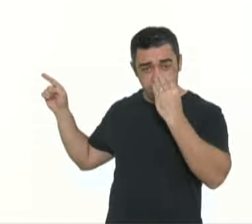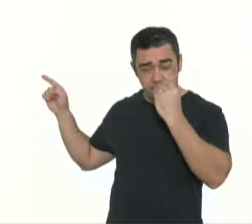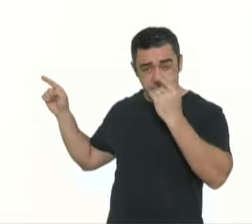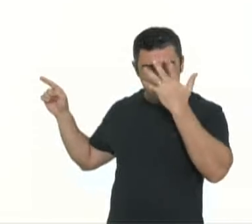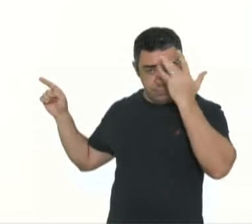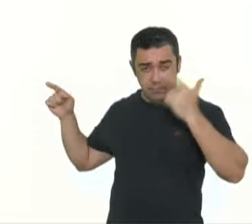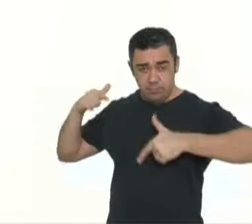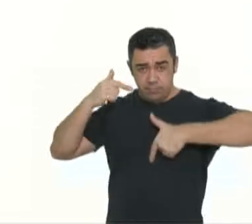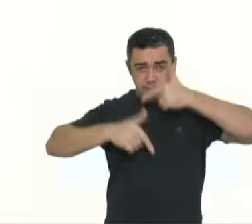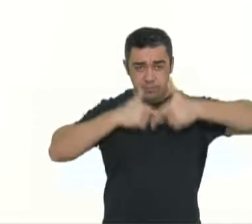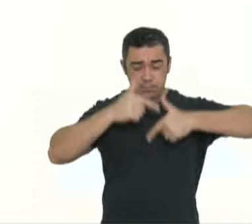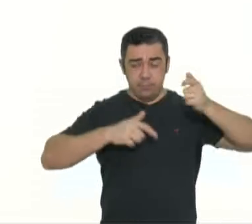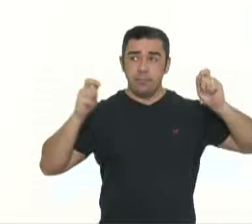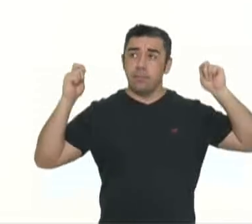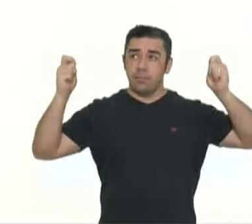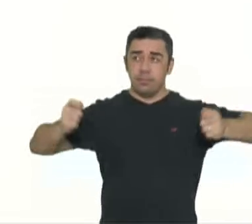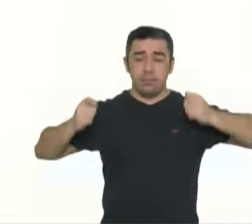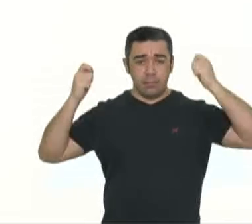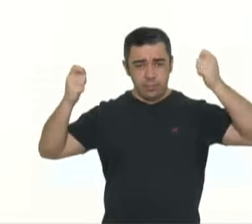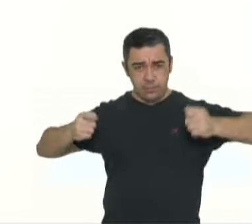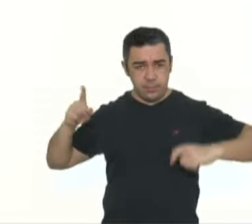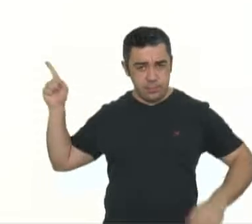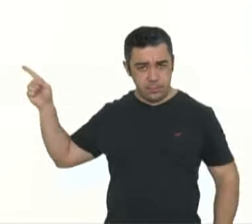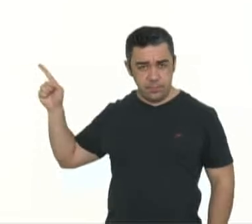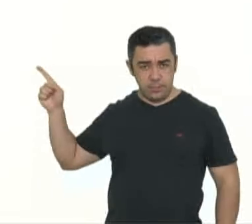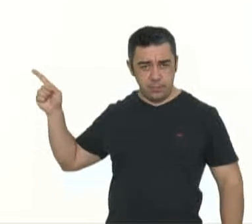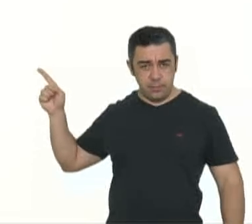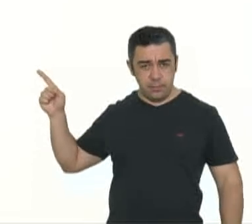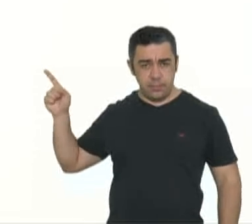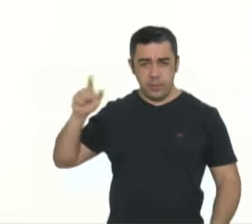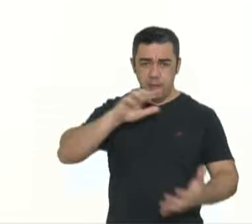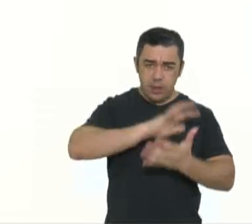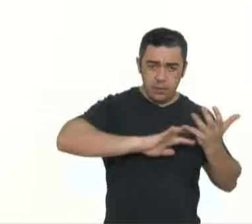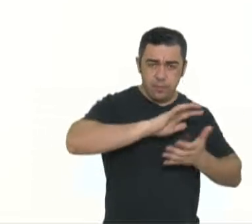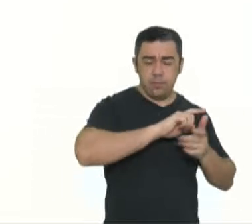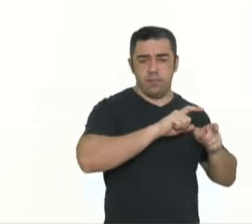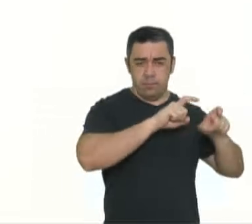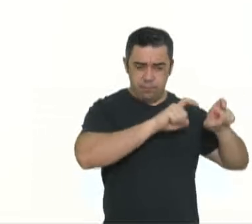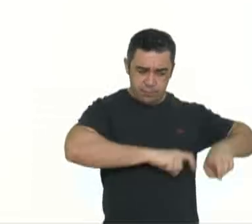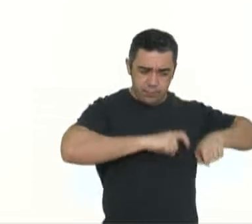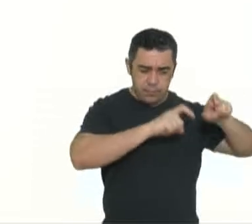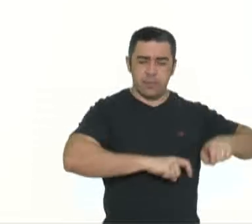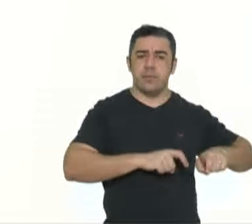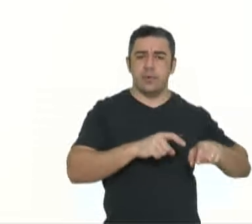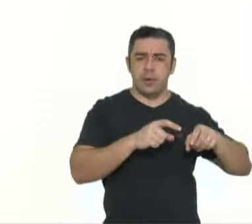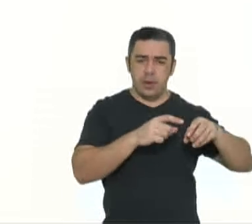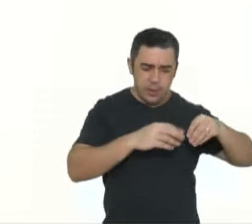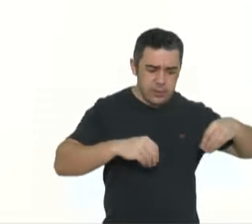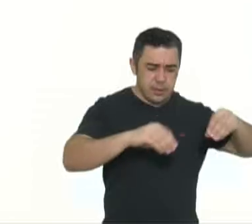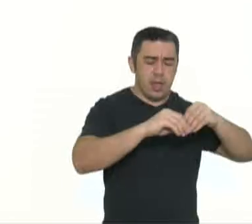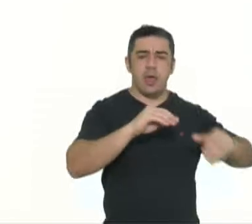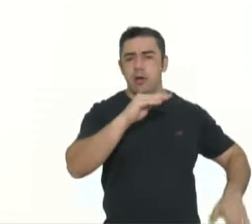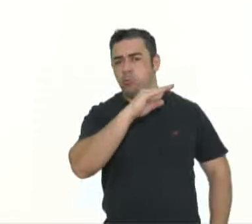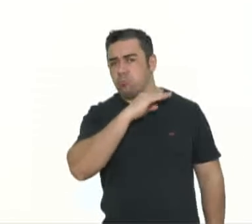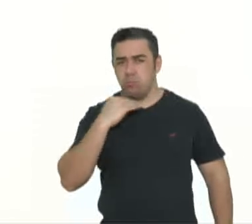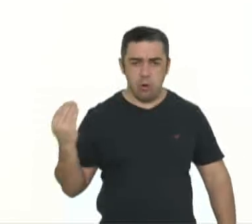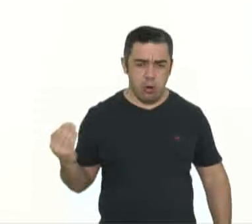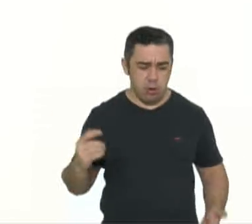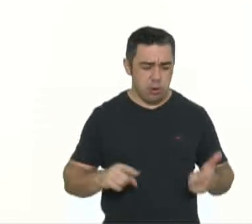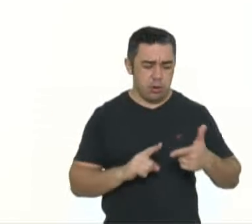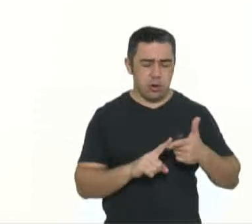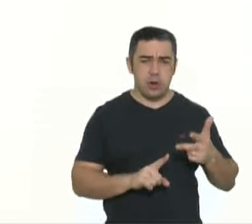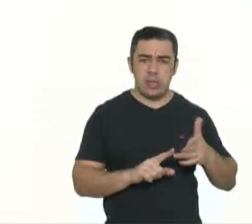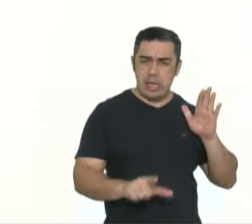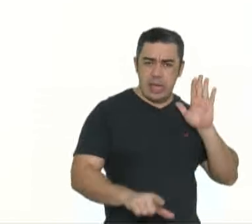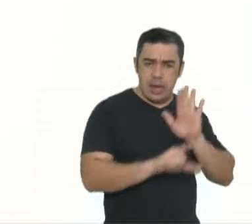de trabalhadores e cartazes com os dizeres reforma agrária, terra ou morte, na lei ou